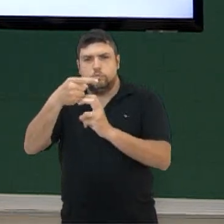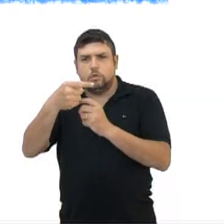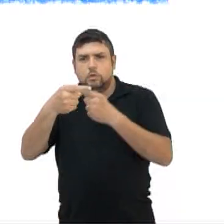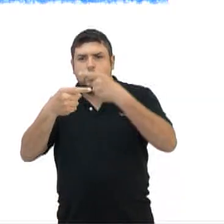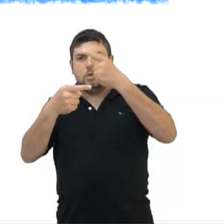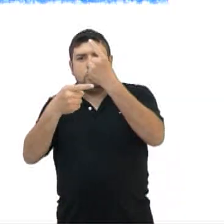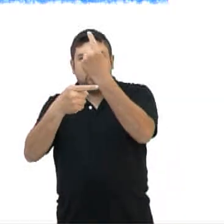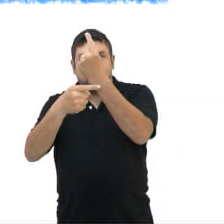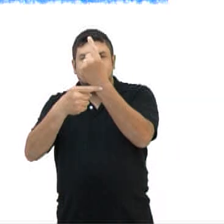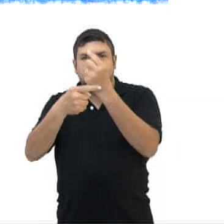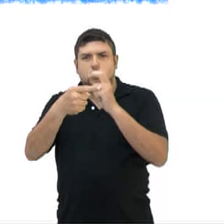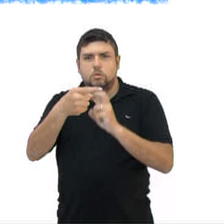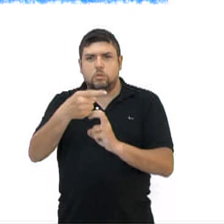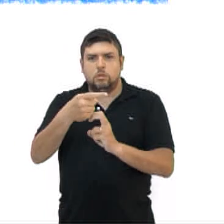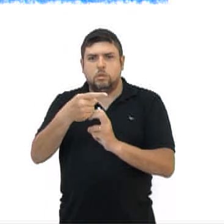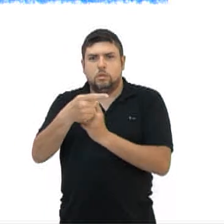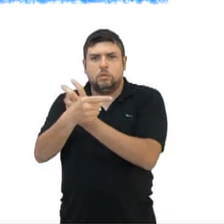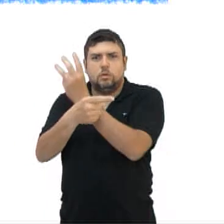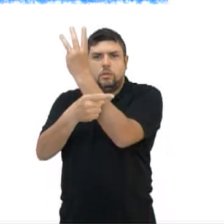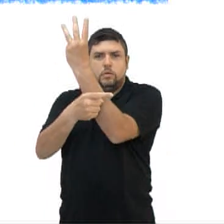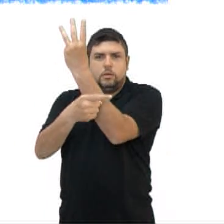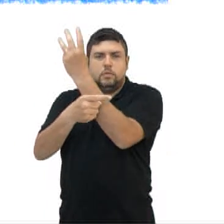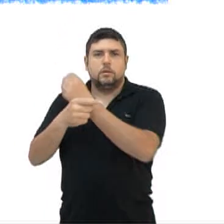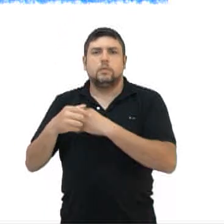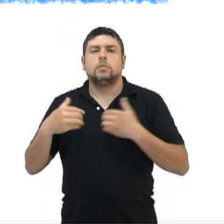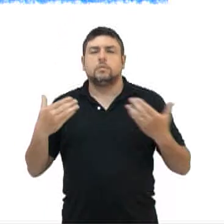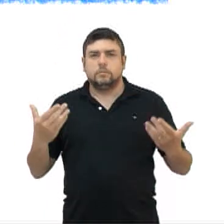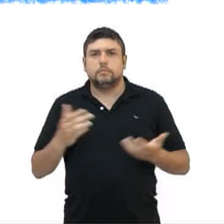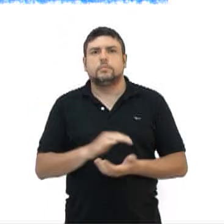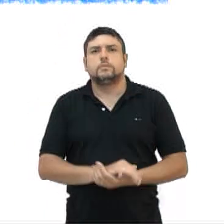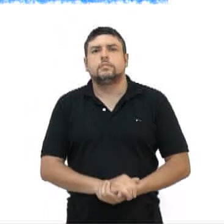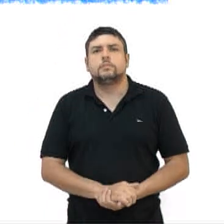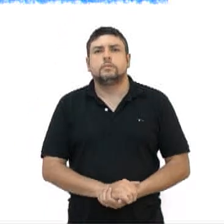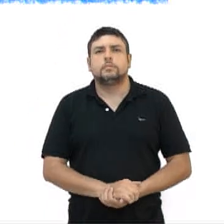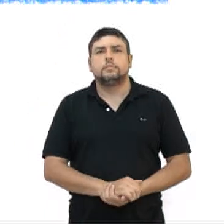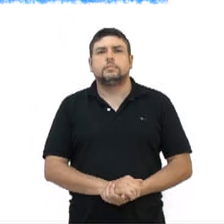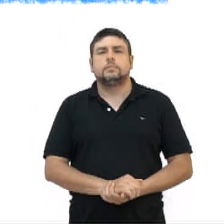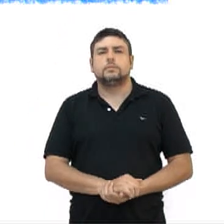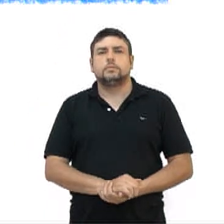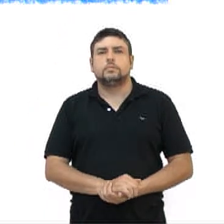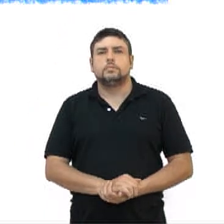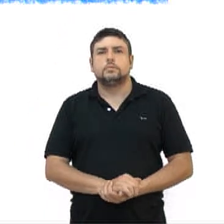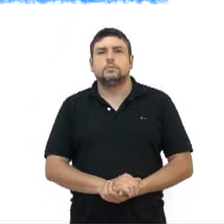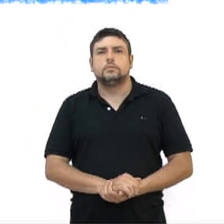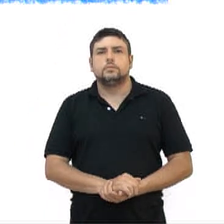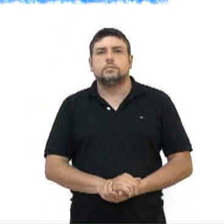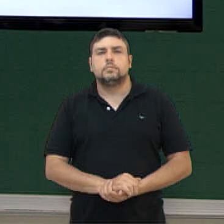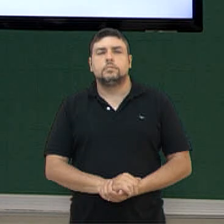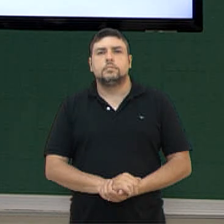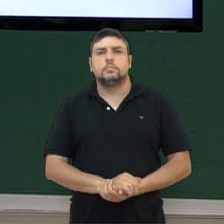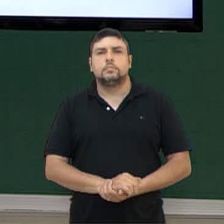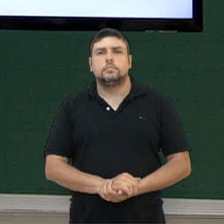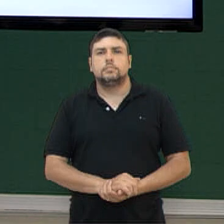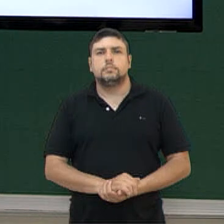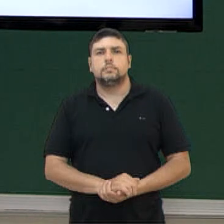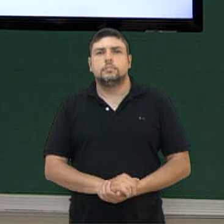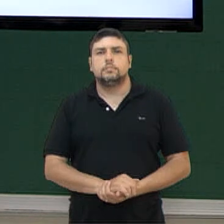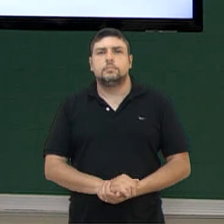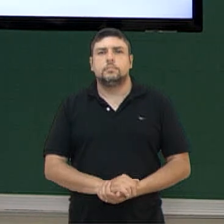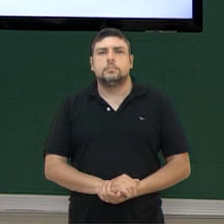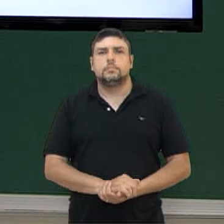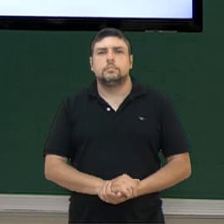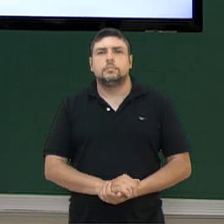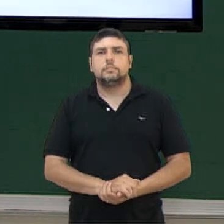1/5 elevado a 3, propriedade da potência com o expoente negativo. Como a gente tem uma divisão aqui, fica 1